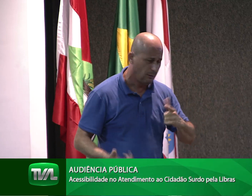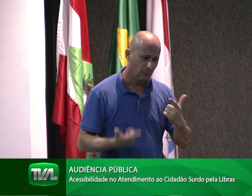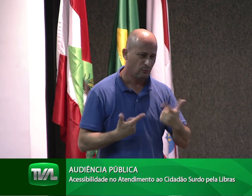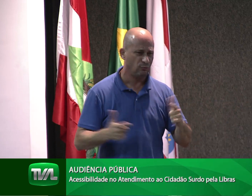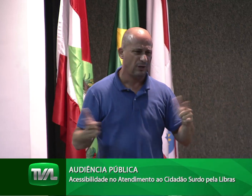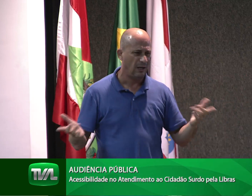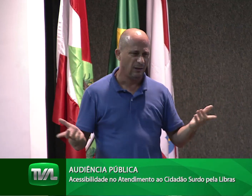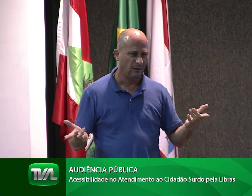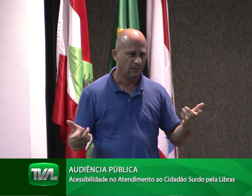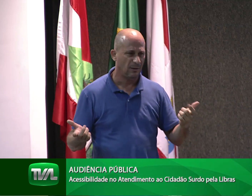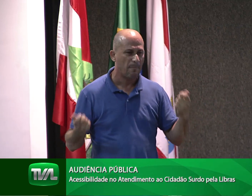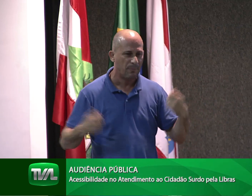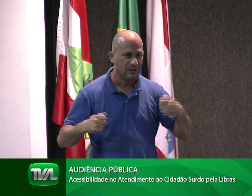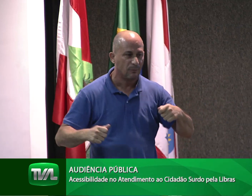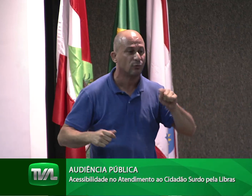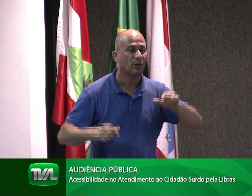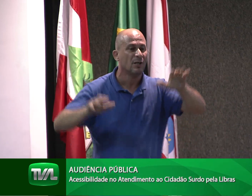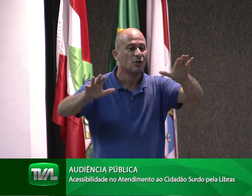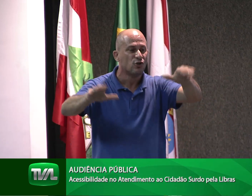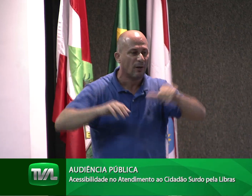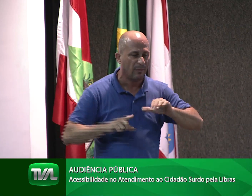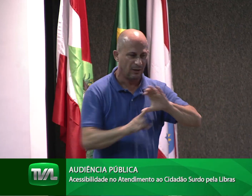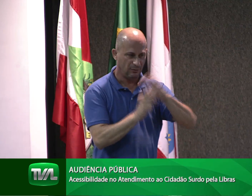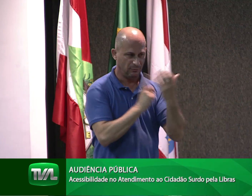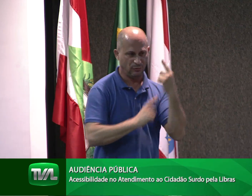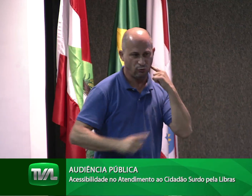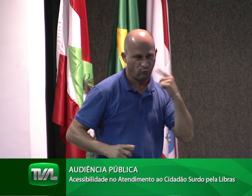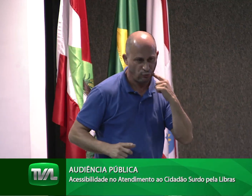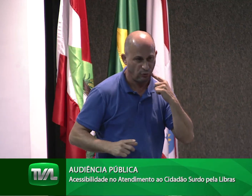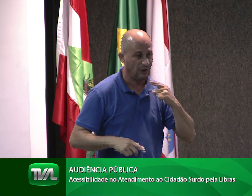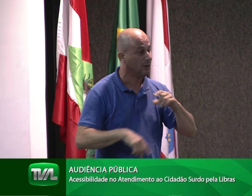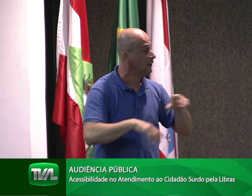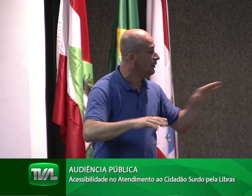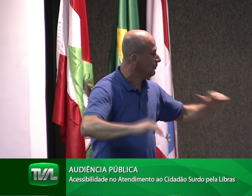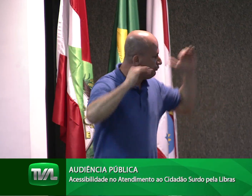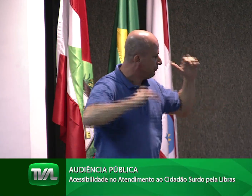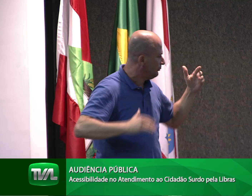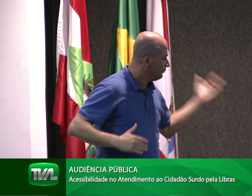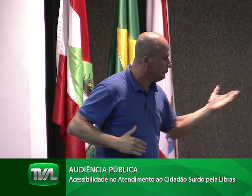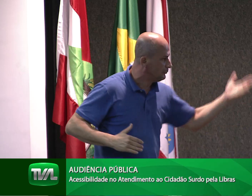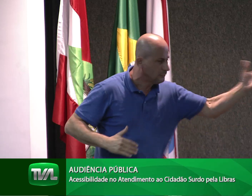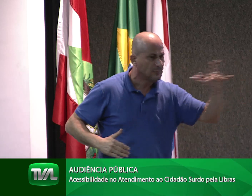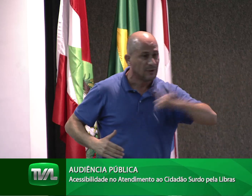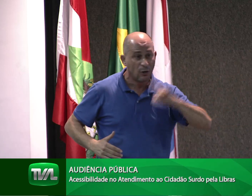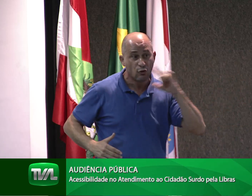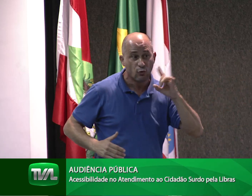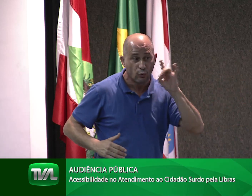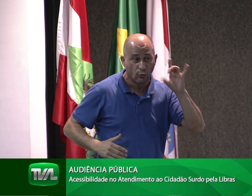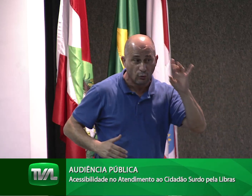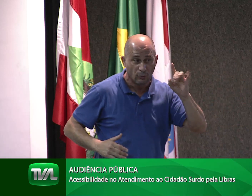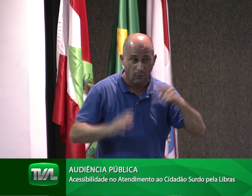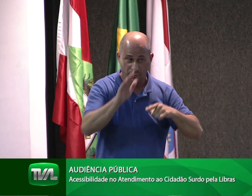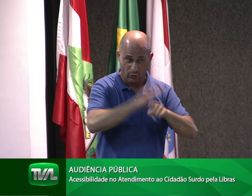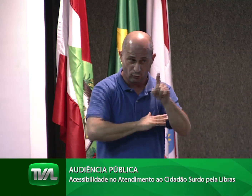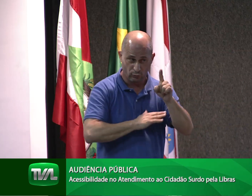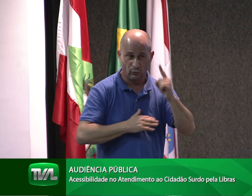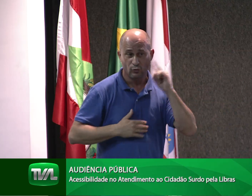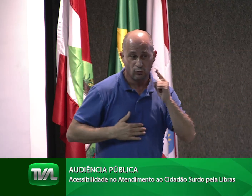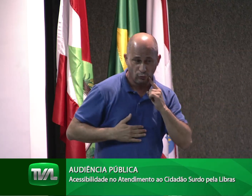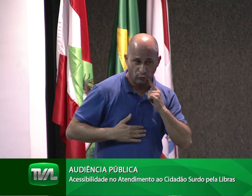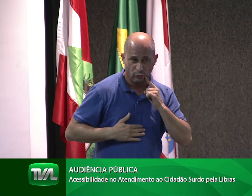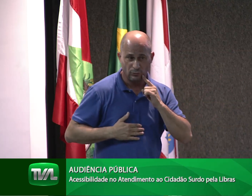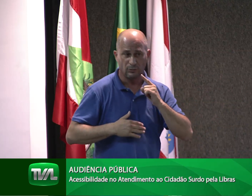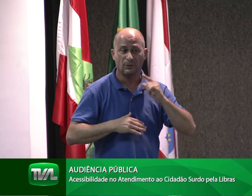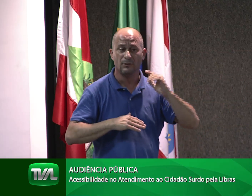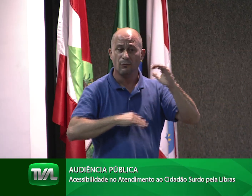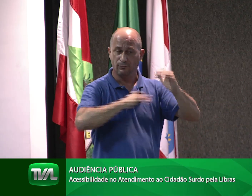que a gente possa atuar nesses espaços? Não tem. A gente precisa chamar surdos, por exemplo, doutores,